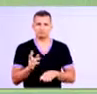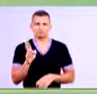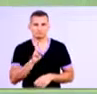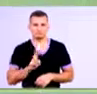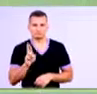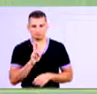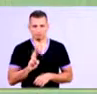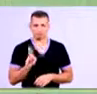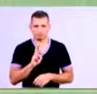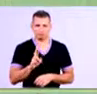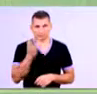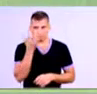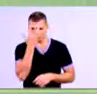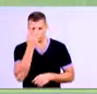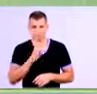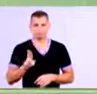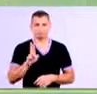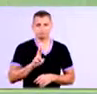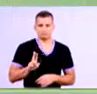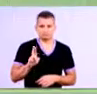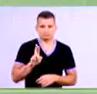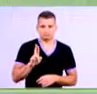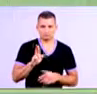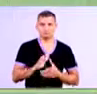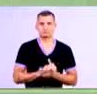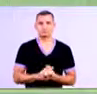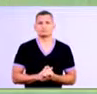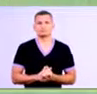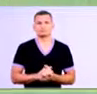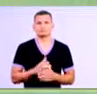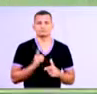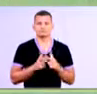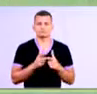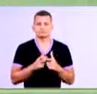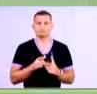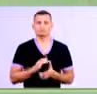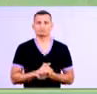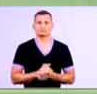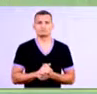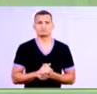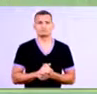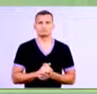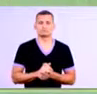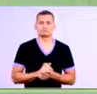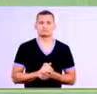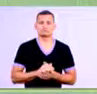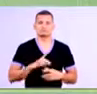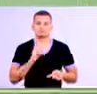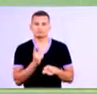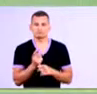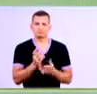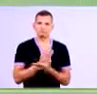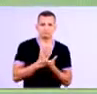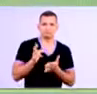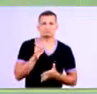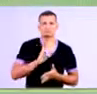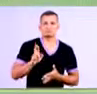usáveis, fáceis de serem utilizadas, porque a gente encontra muitos usuários insatisfeitos,